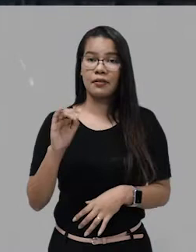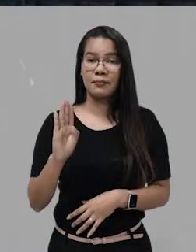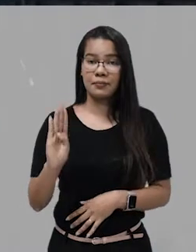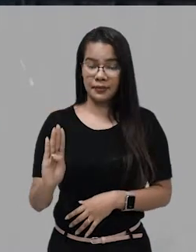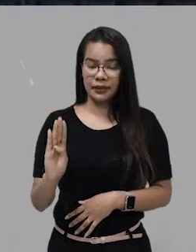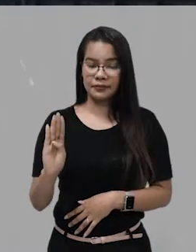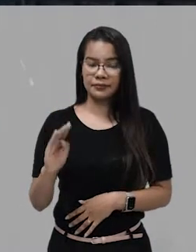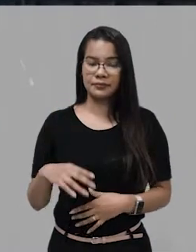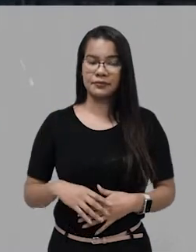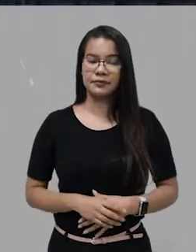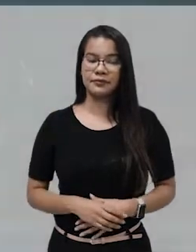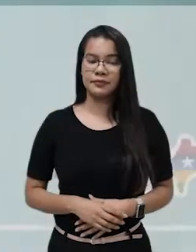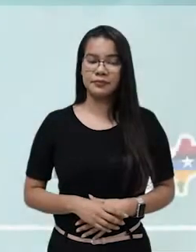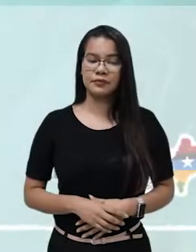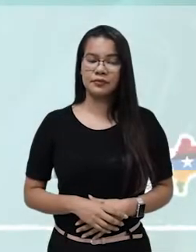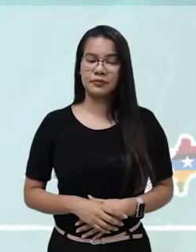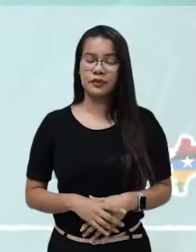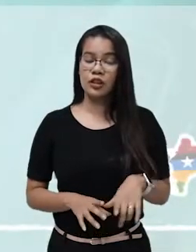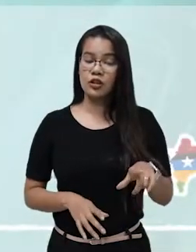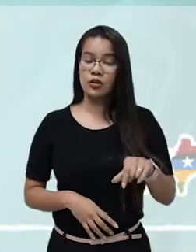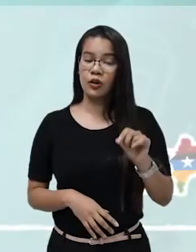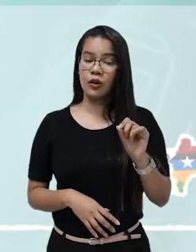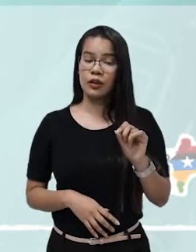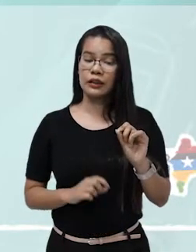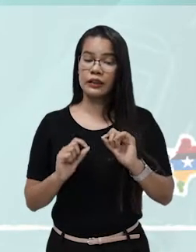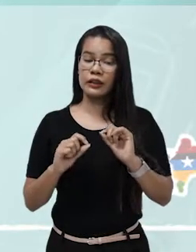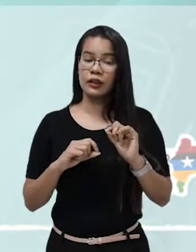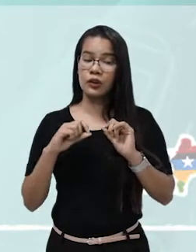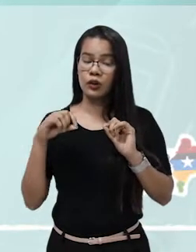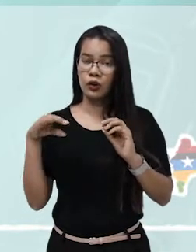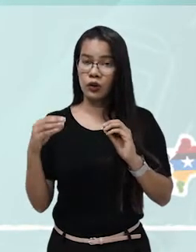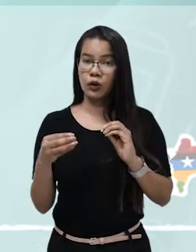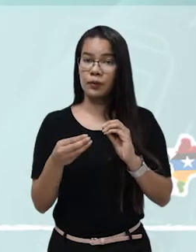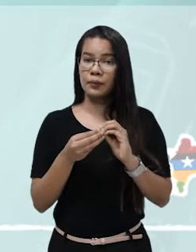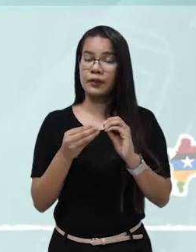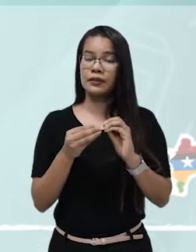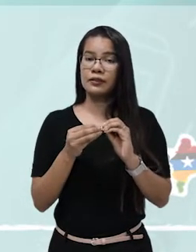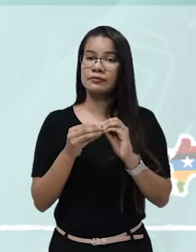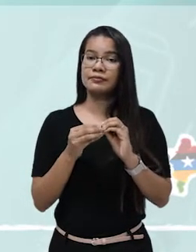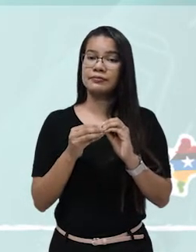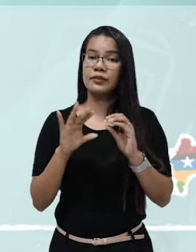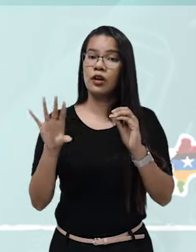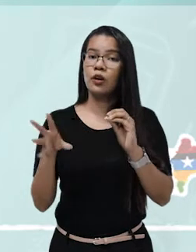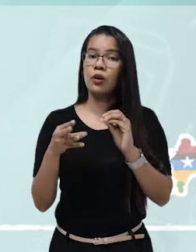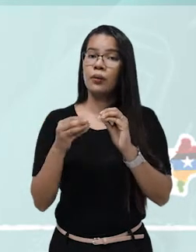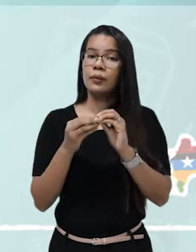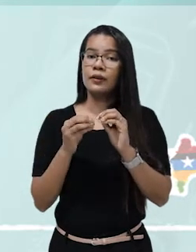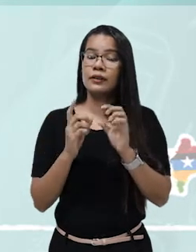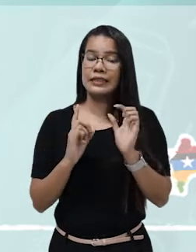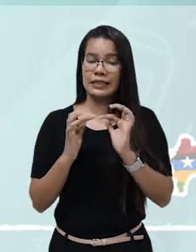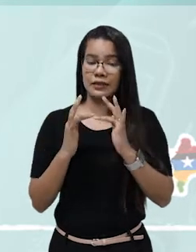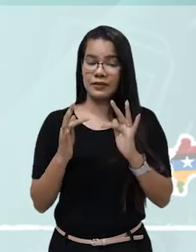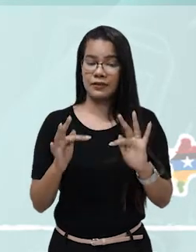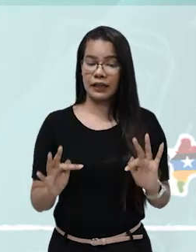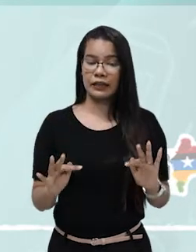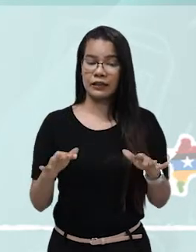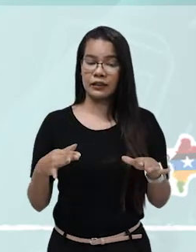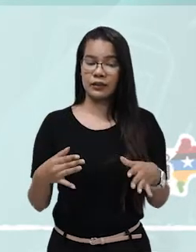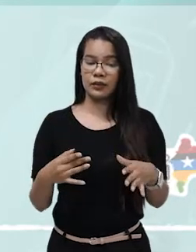Assinale a alternativa que completa as frases. Cada qual faz como melhor lhe